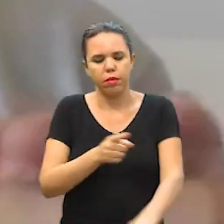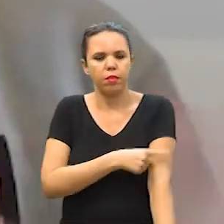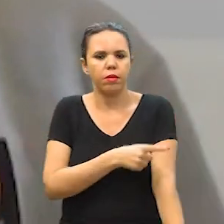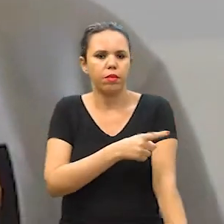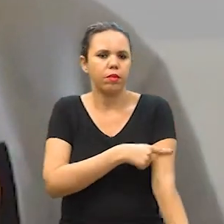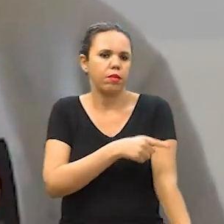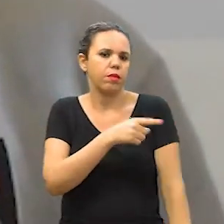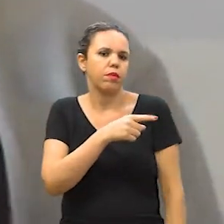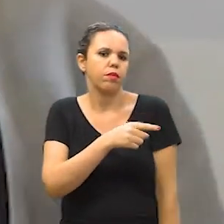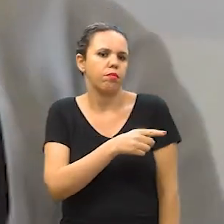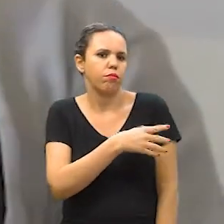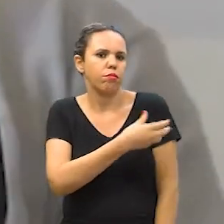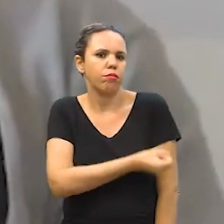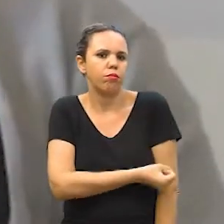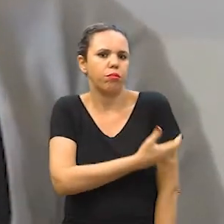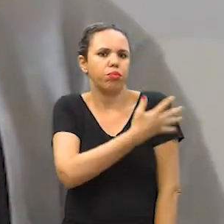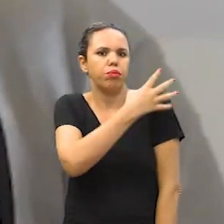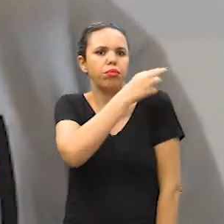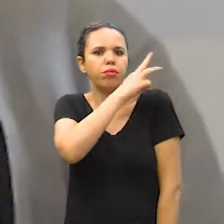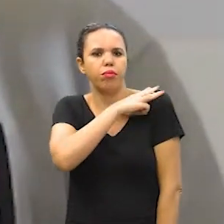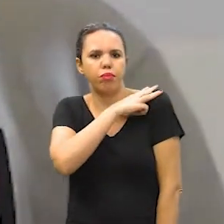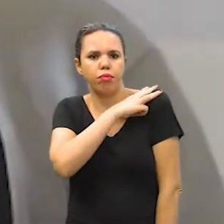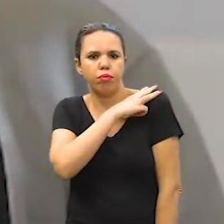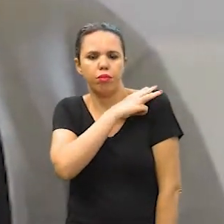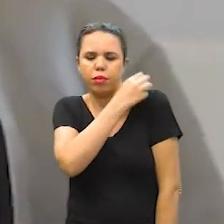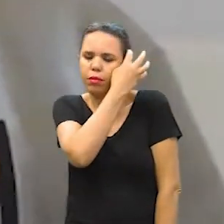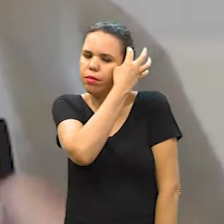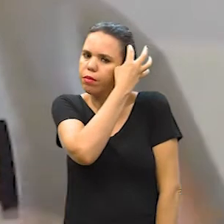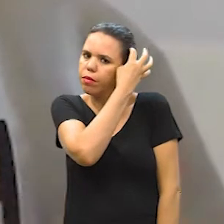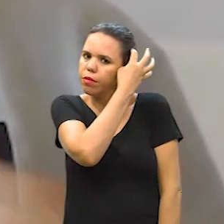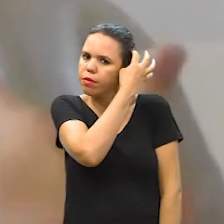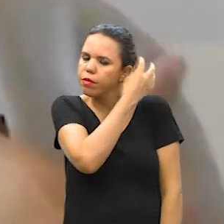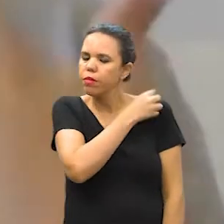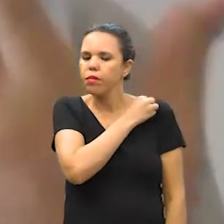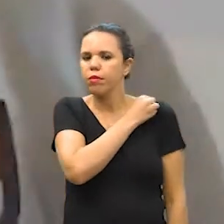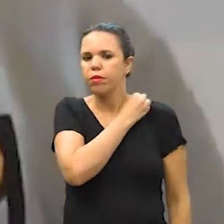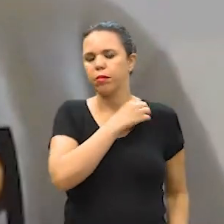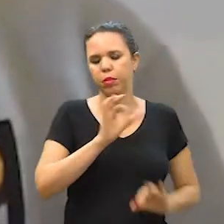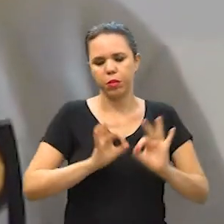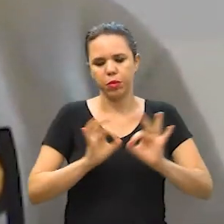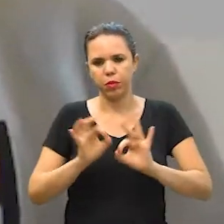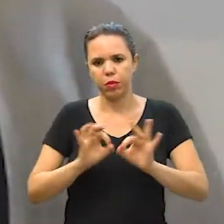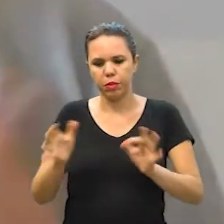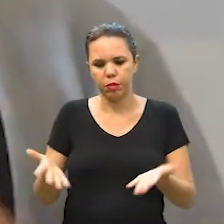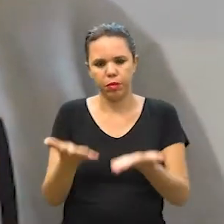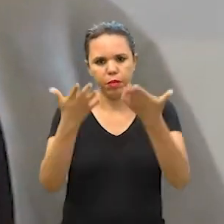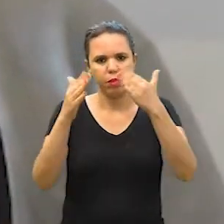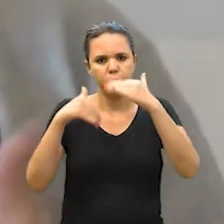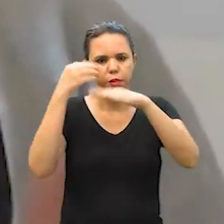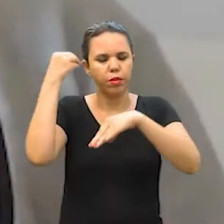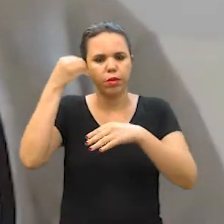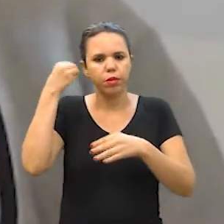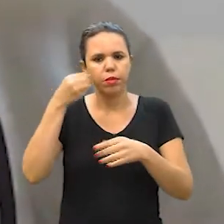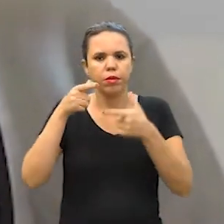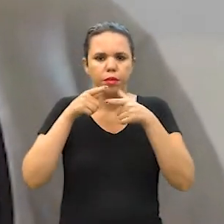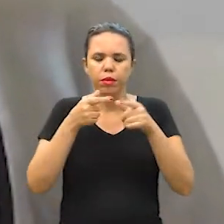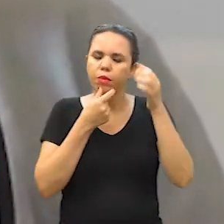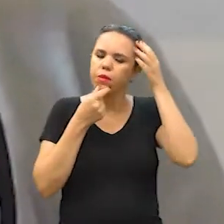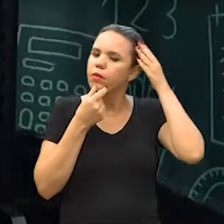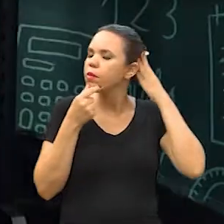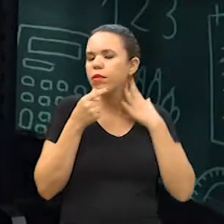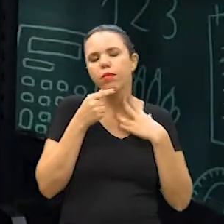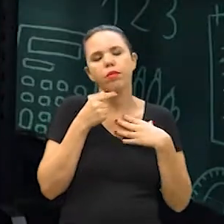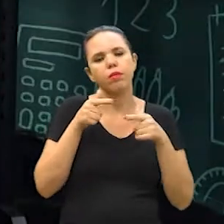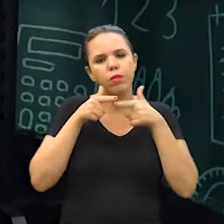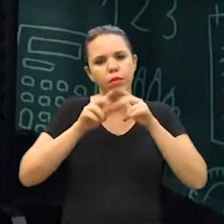do fundamental até o terceiro do médio, para poder prepará-los para estarem